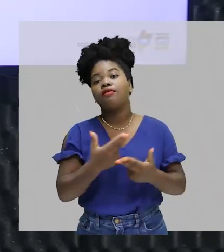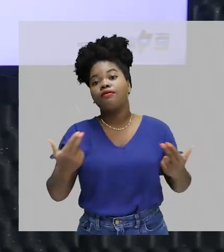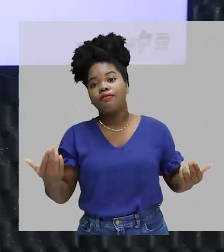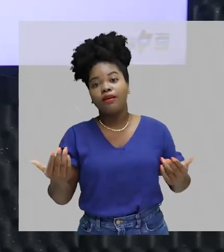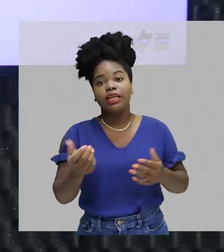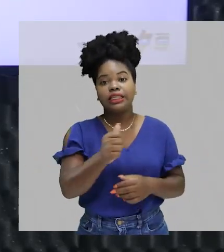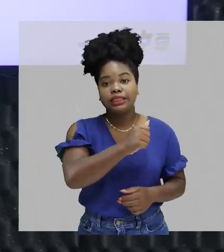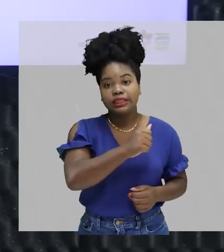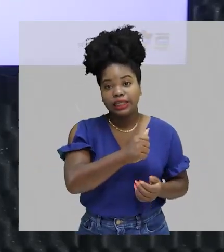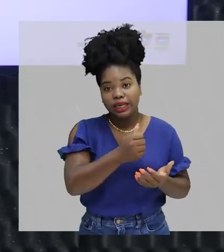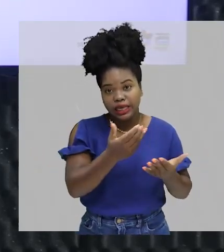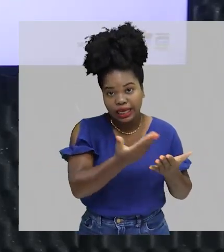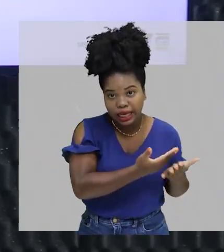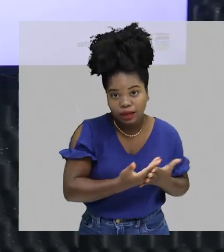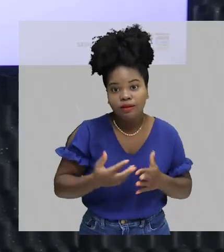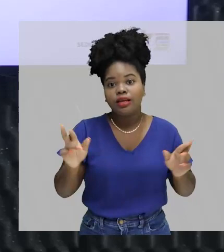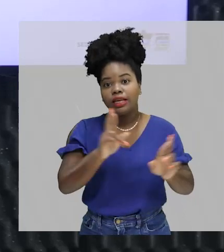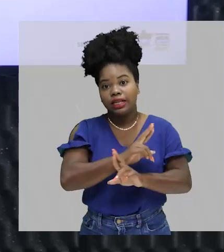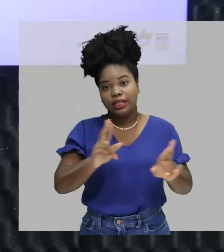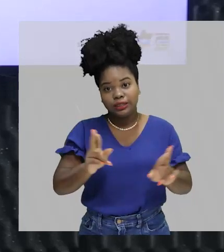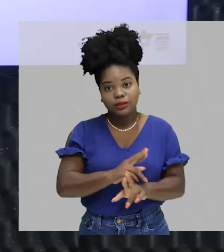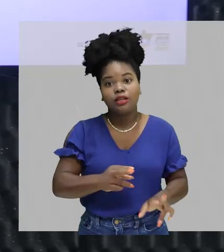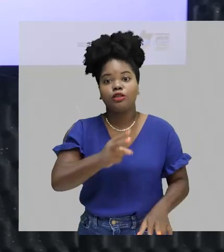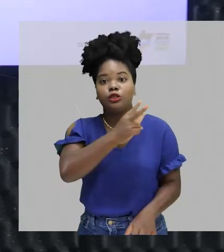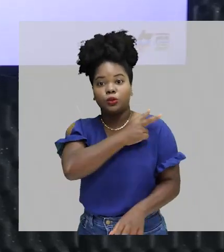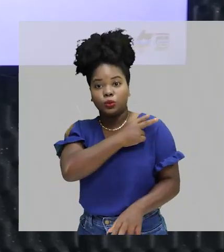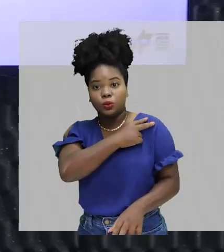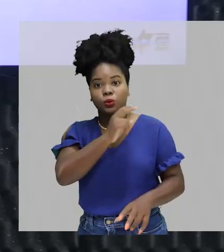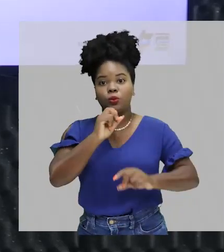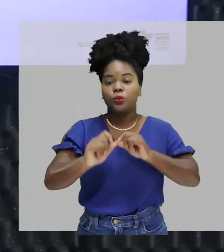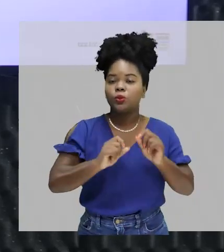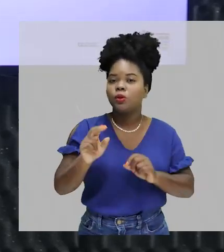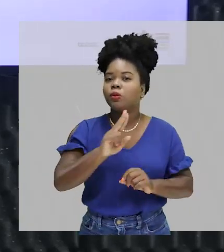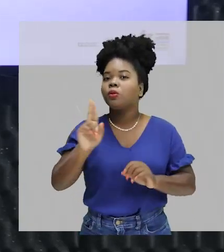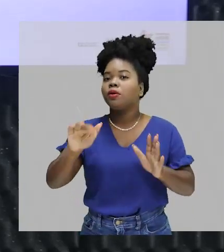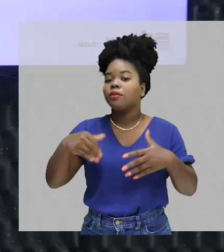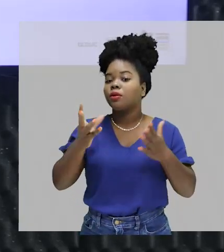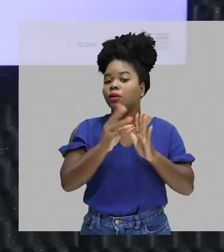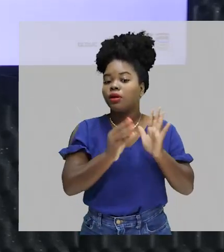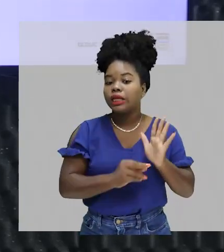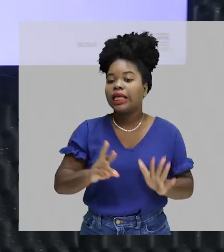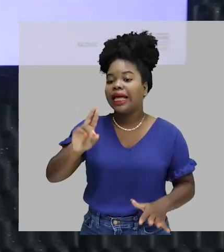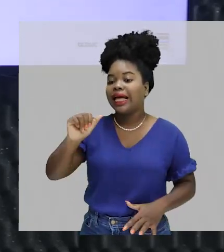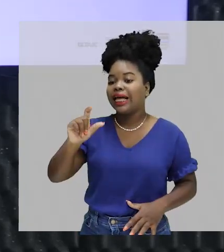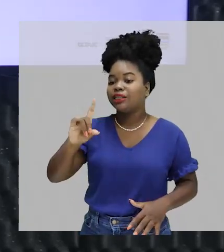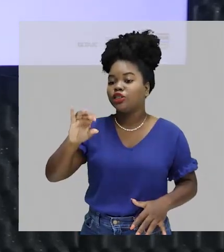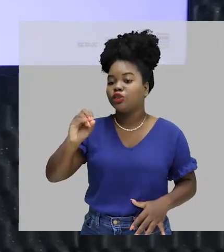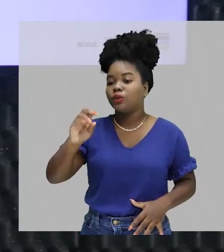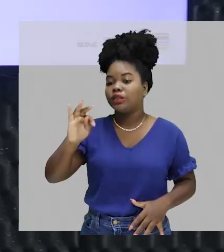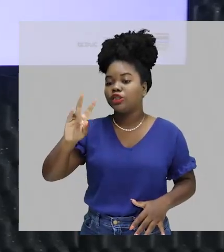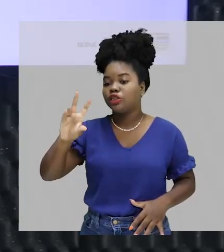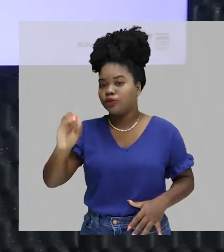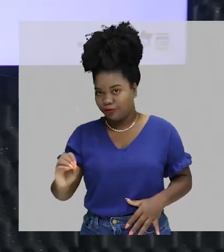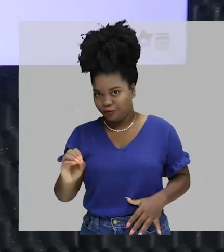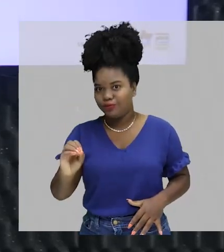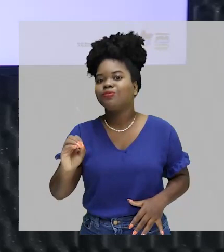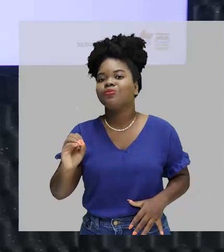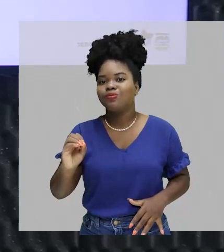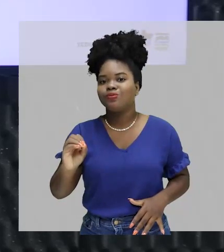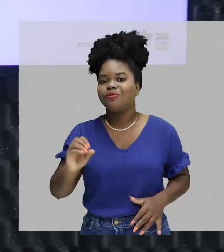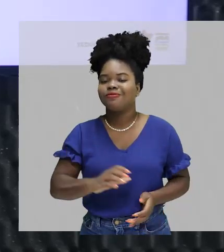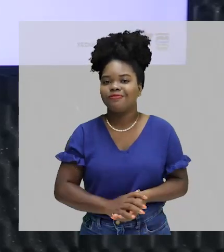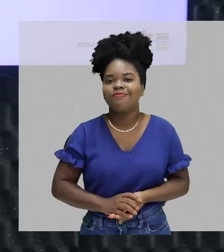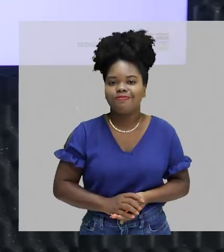aulas relacionadas ao segundo ano do ensino médio, aos fenômenos radioativos ou a